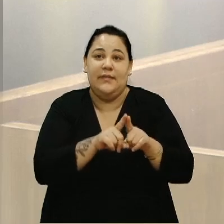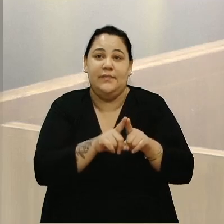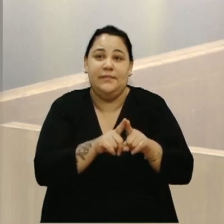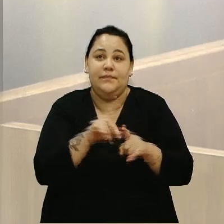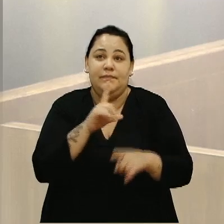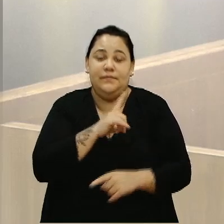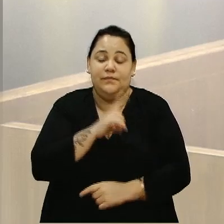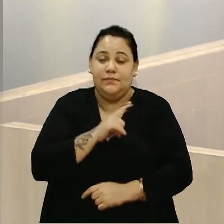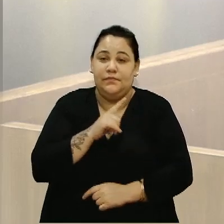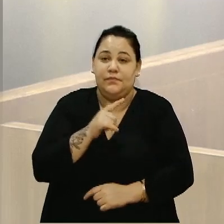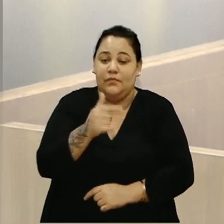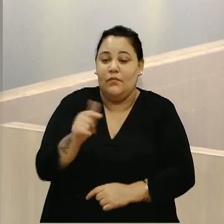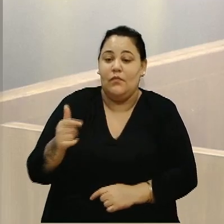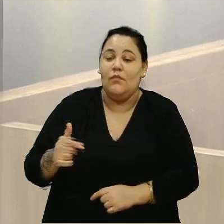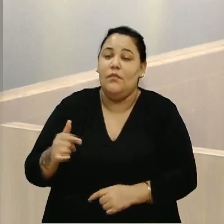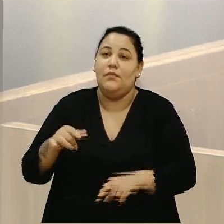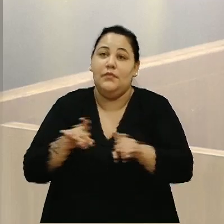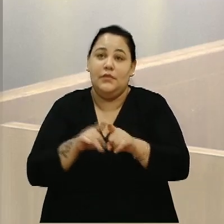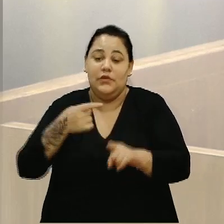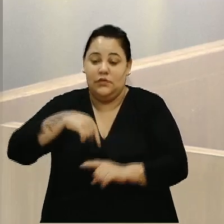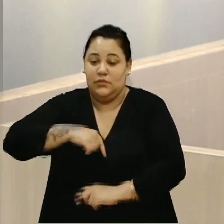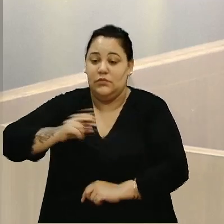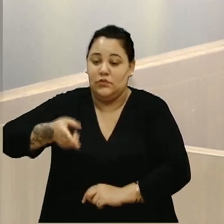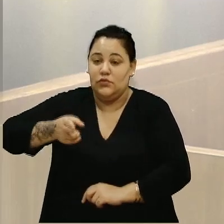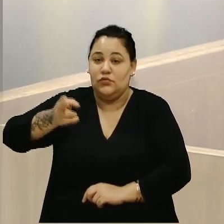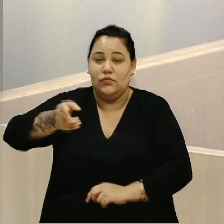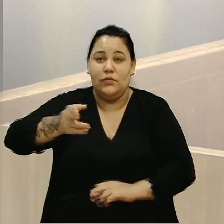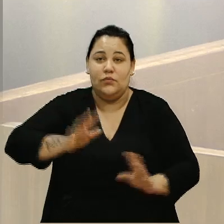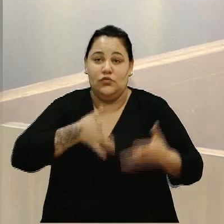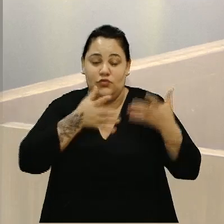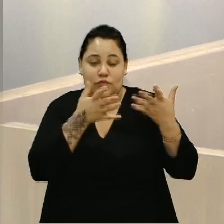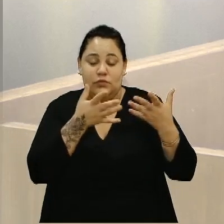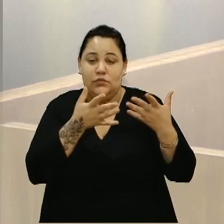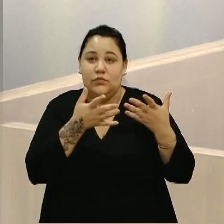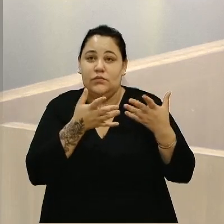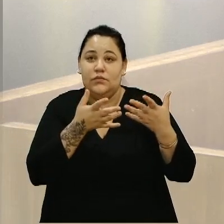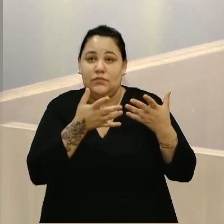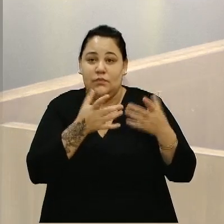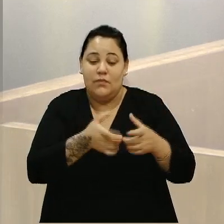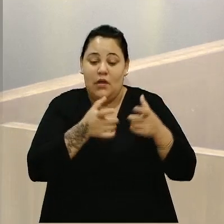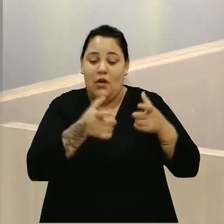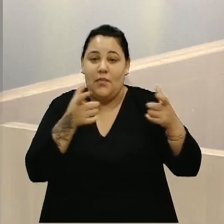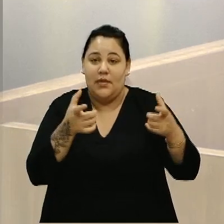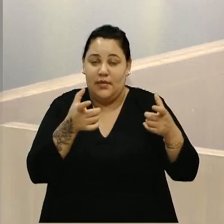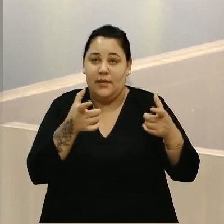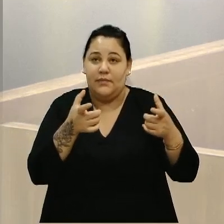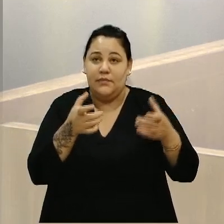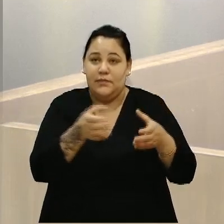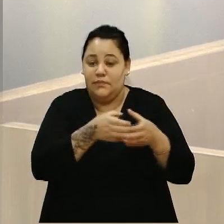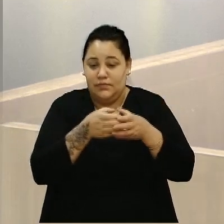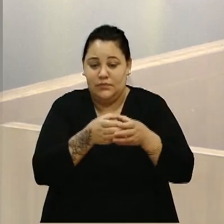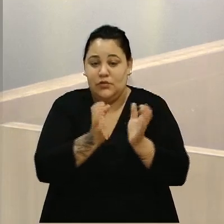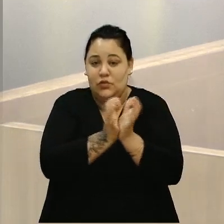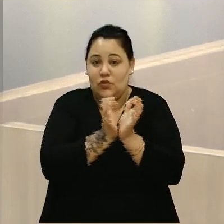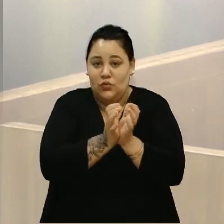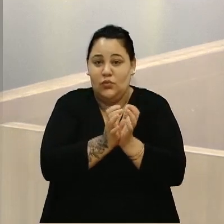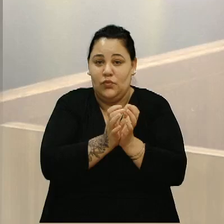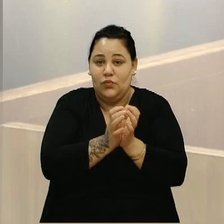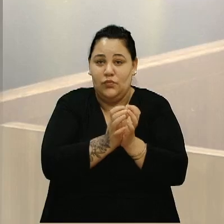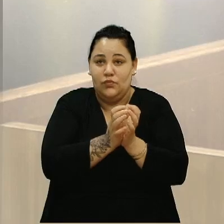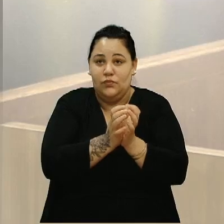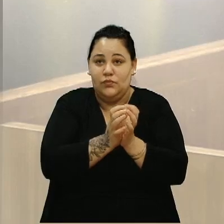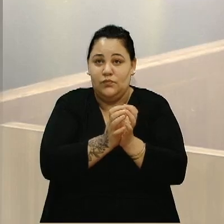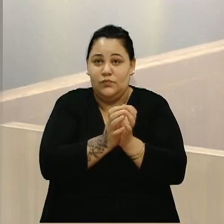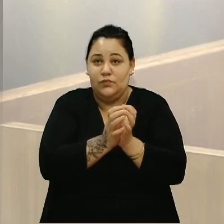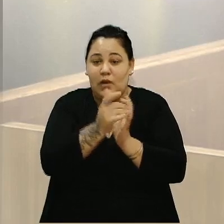câmaras, vamos continuar nos mobilizando para expandir esse núcleo, provavelmente para outras cidades